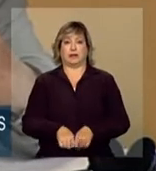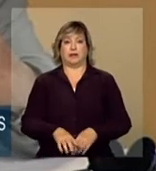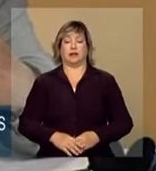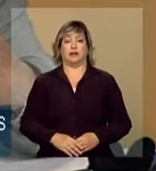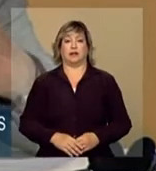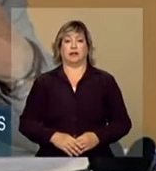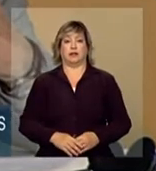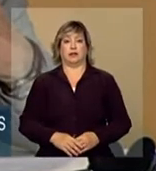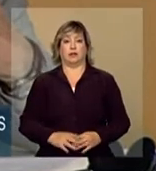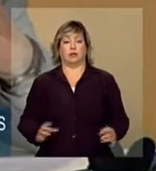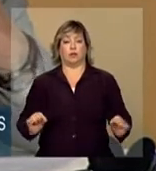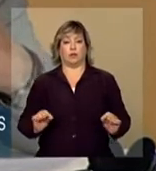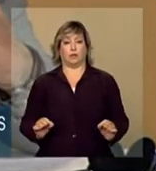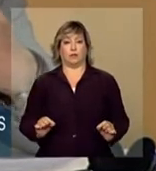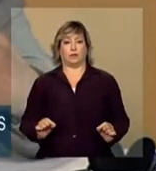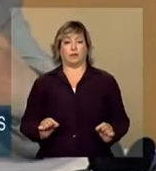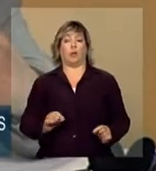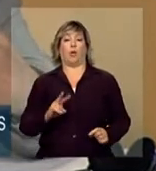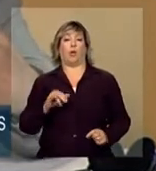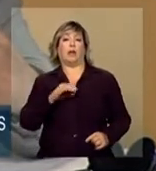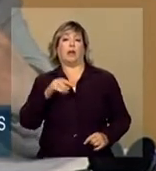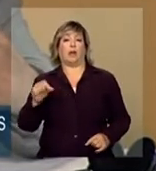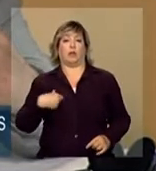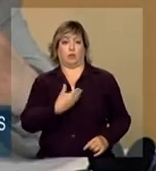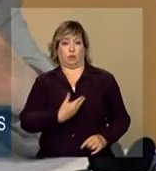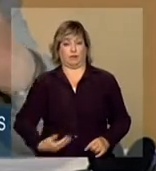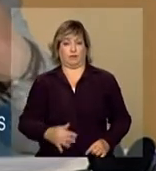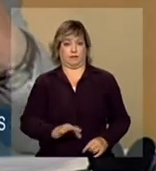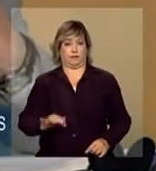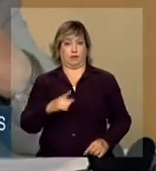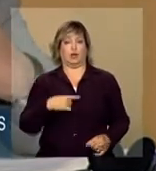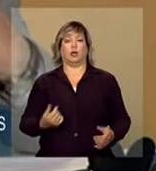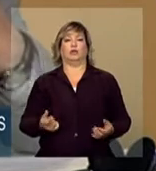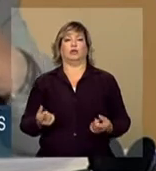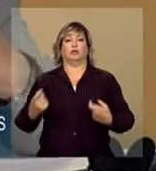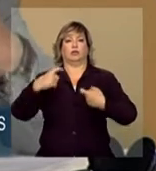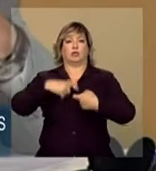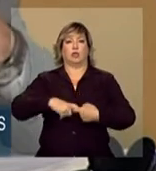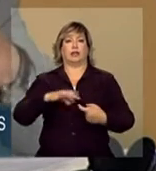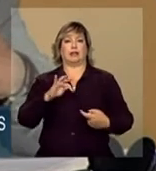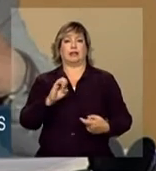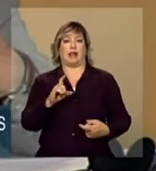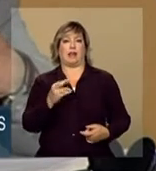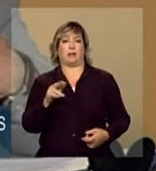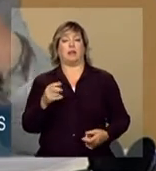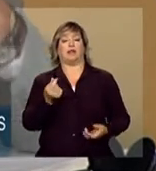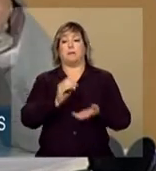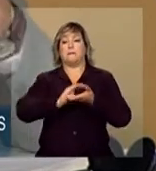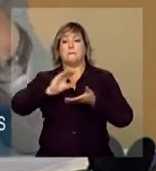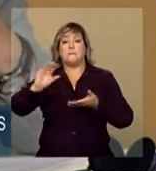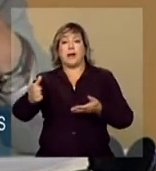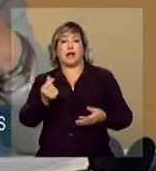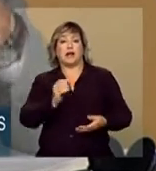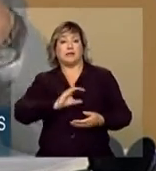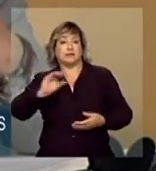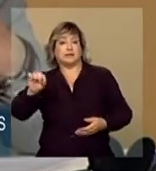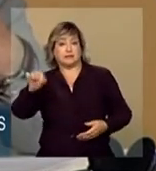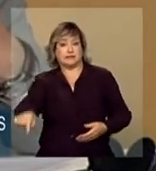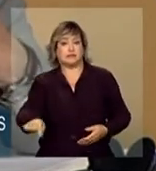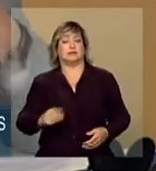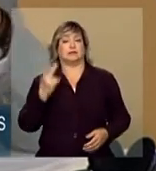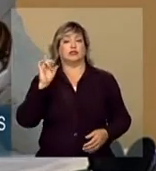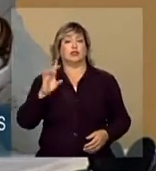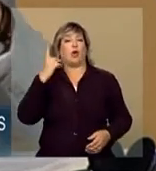a União, enquanto sócia majoritária da Telebrás, apenas repassa recurso para a Telebrás como